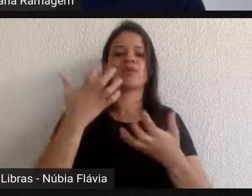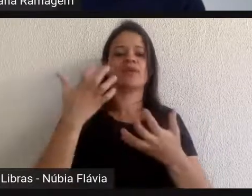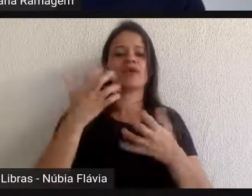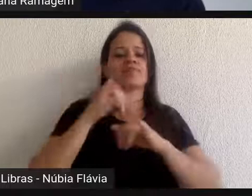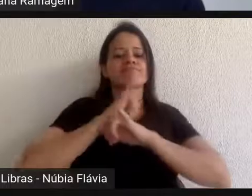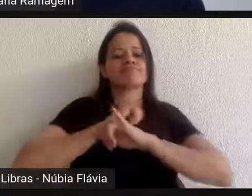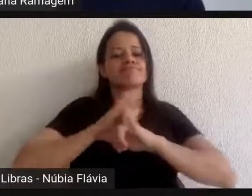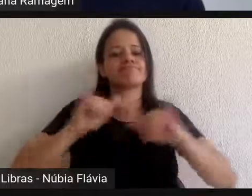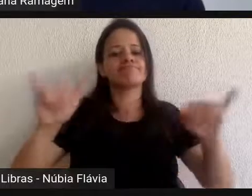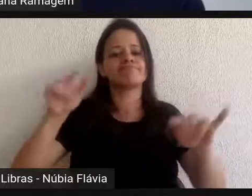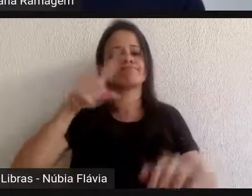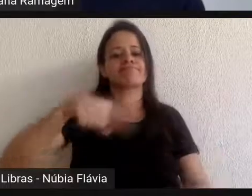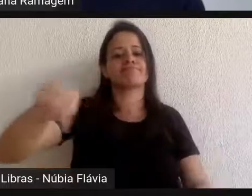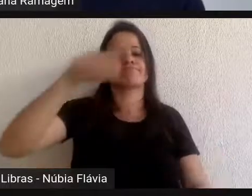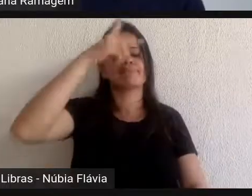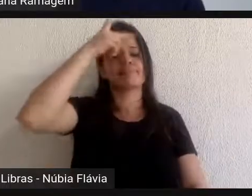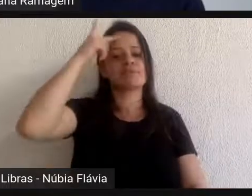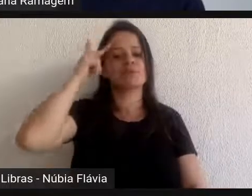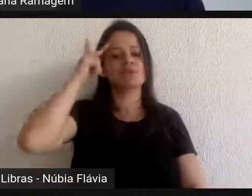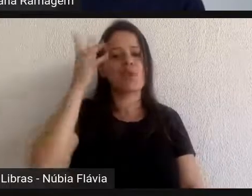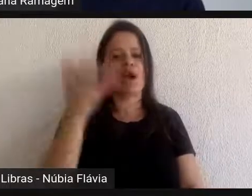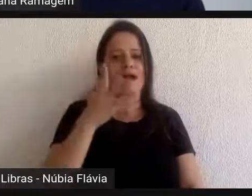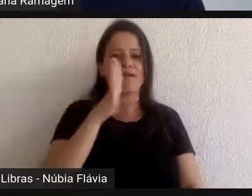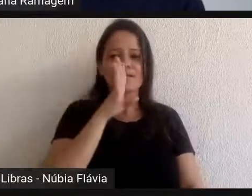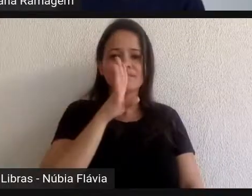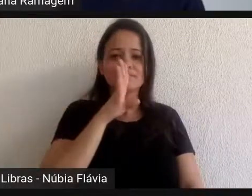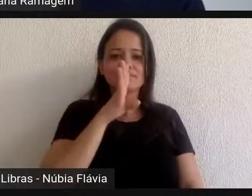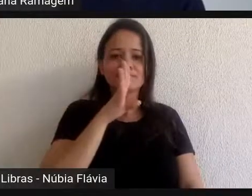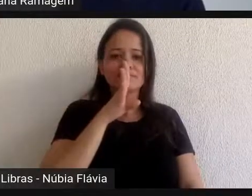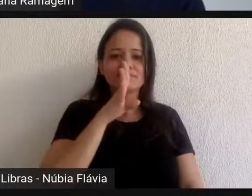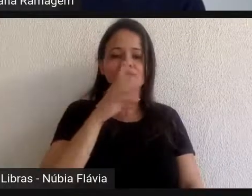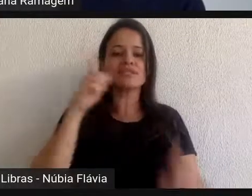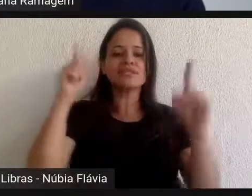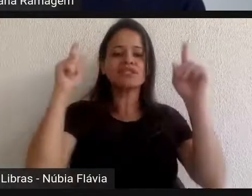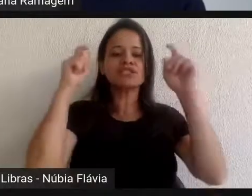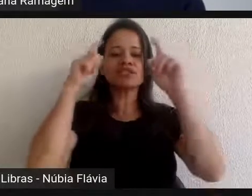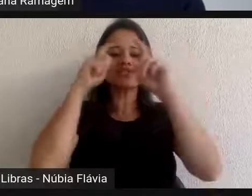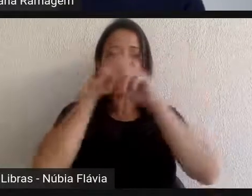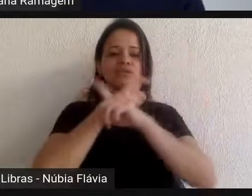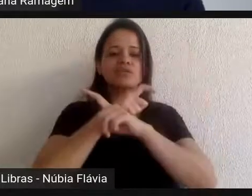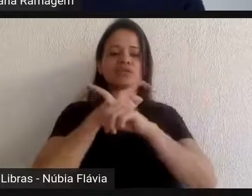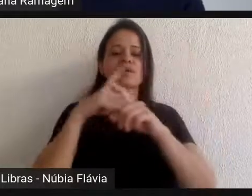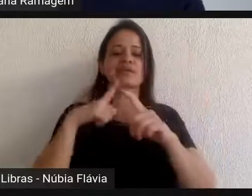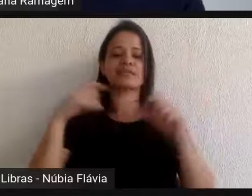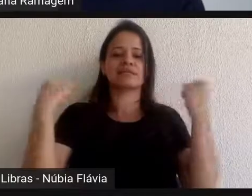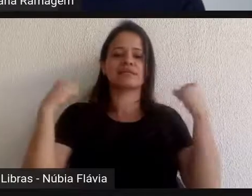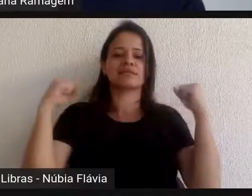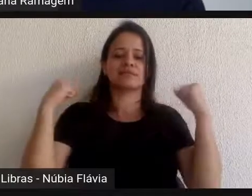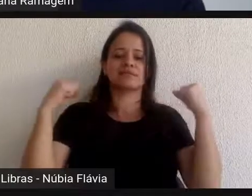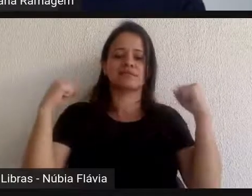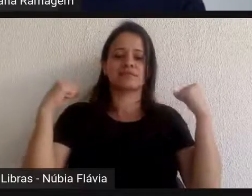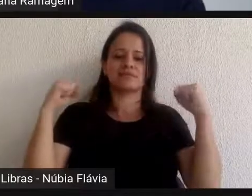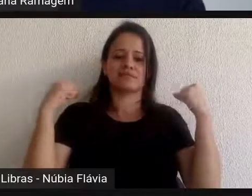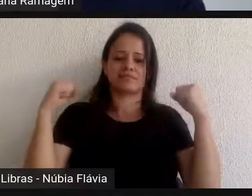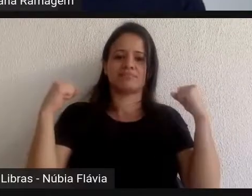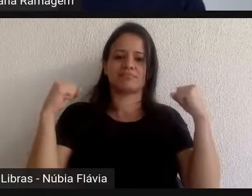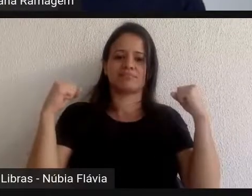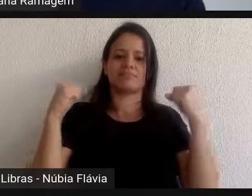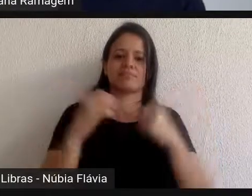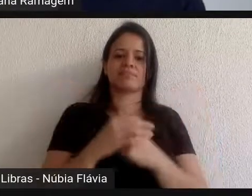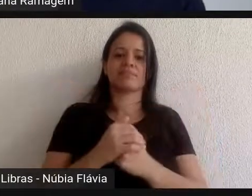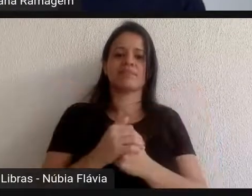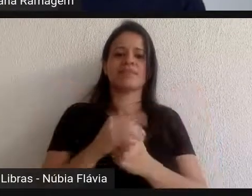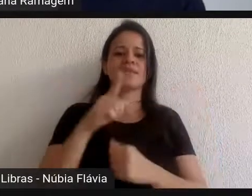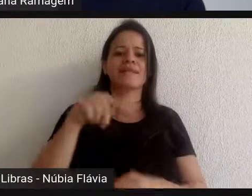Eu gostaria. Eu queria deixar um recado para o pessoal que tem dificuldade na prática de